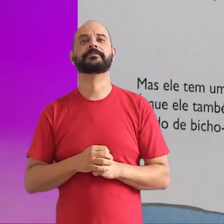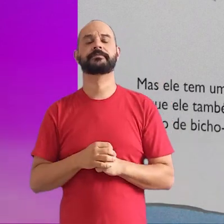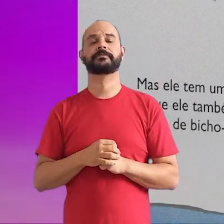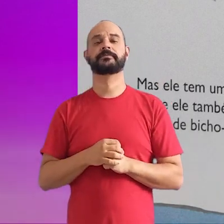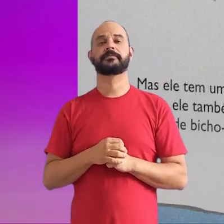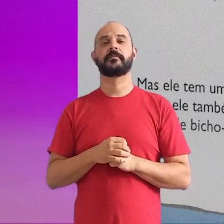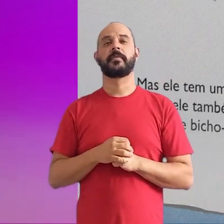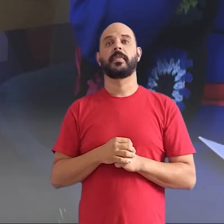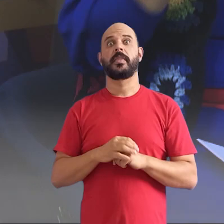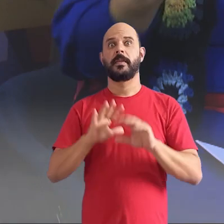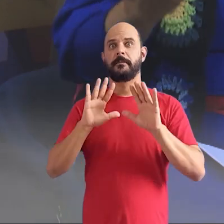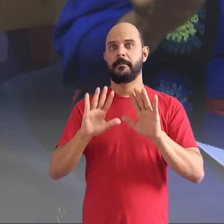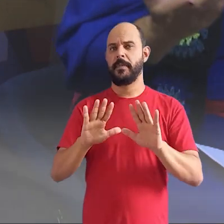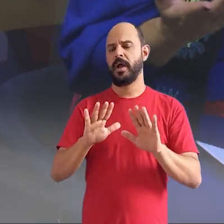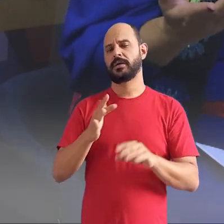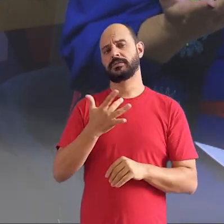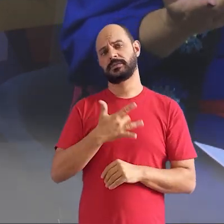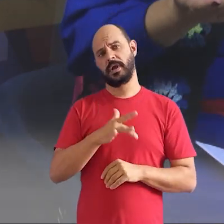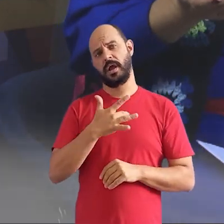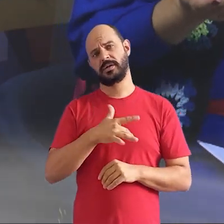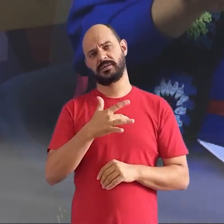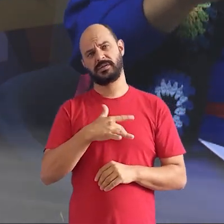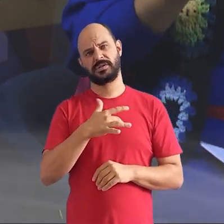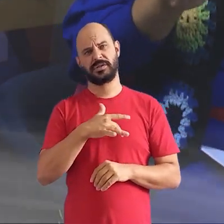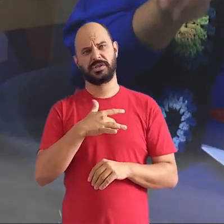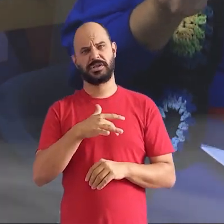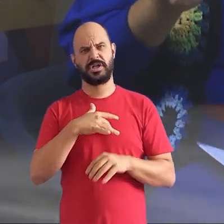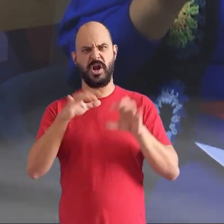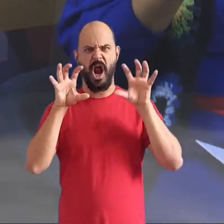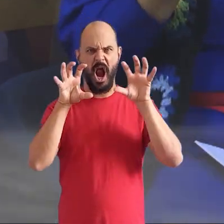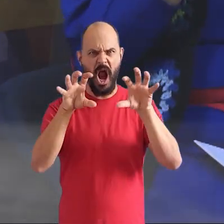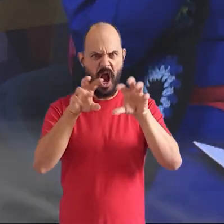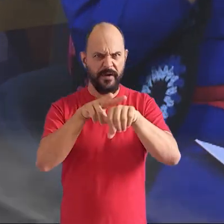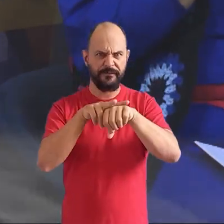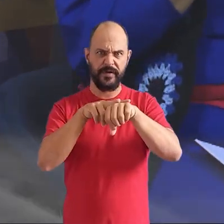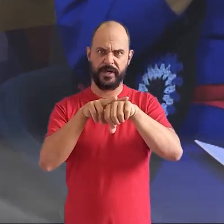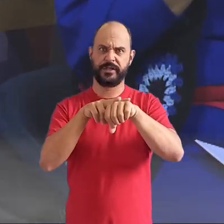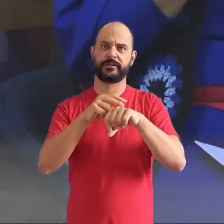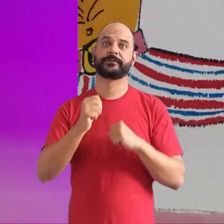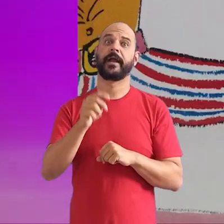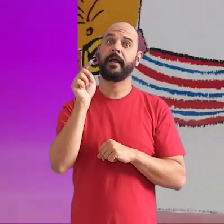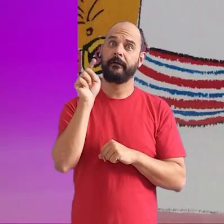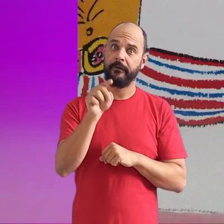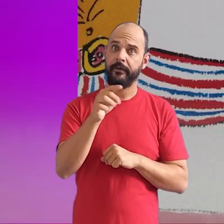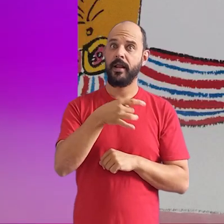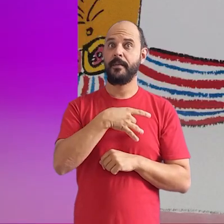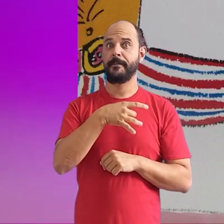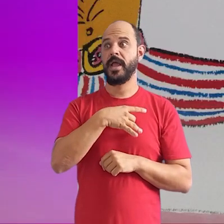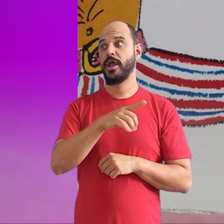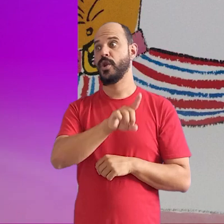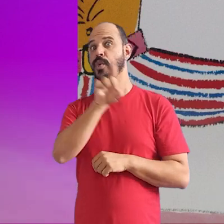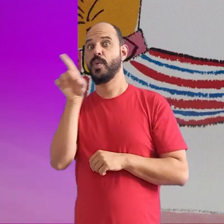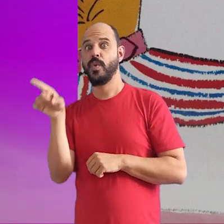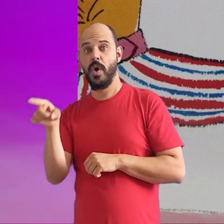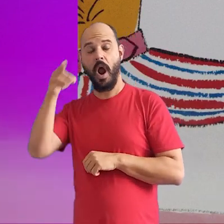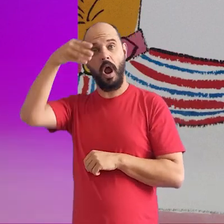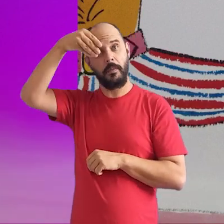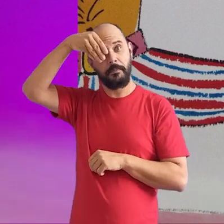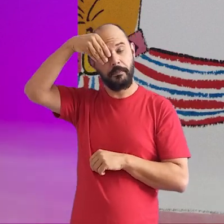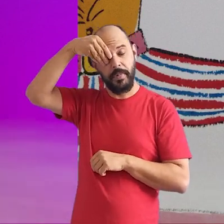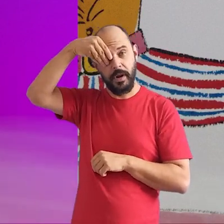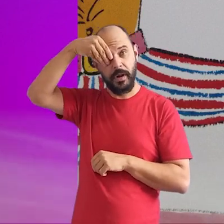desacata as pessoas. Mas, tadinho do bicho-papão, ele tinha medo